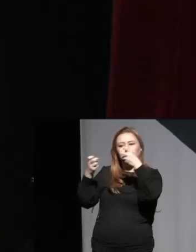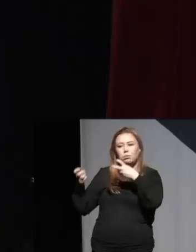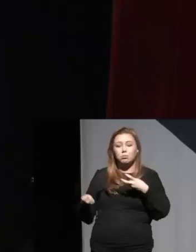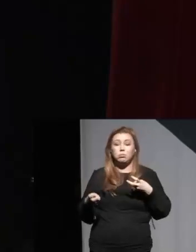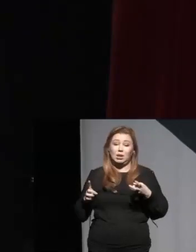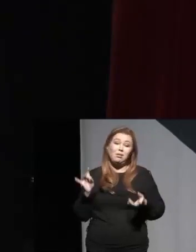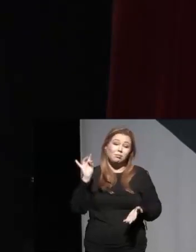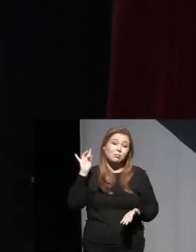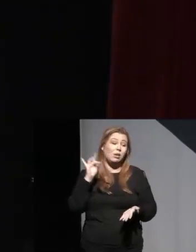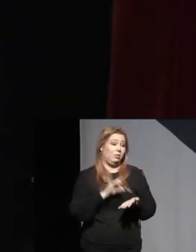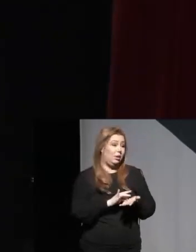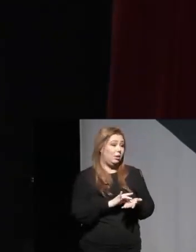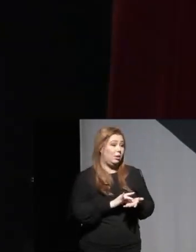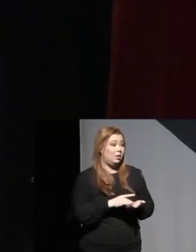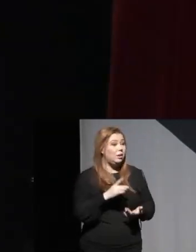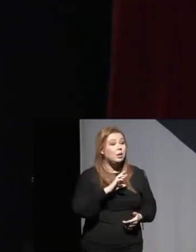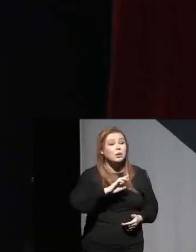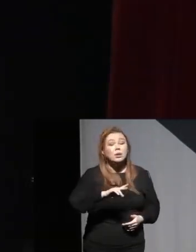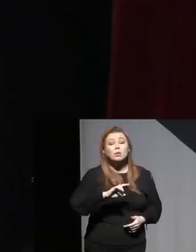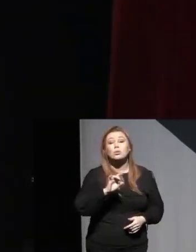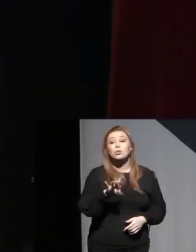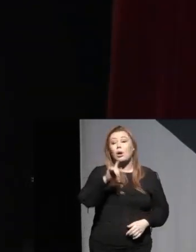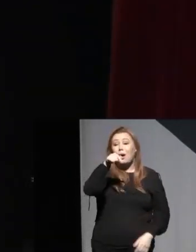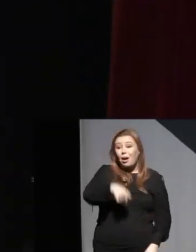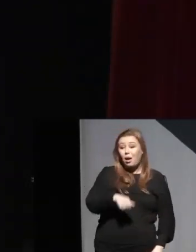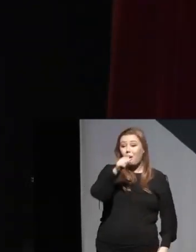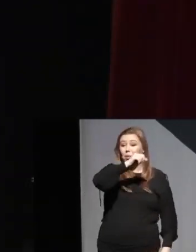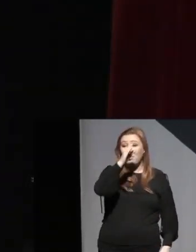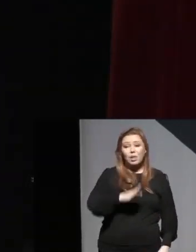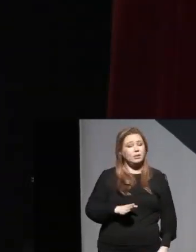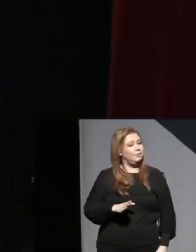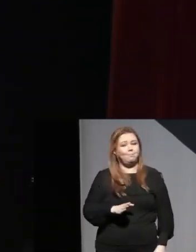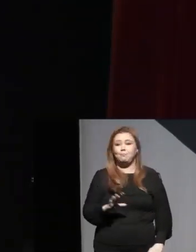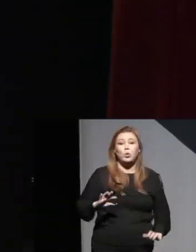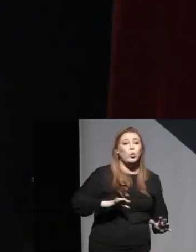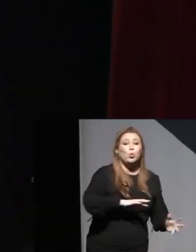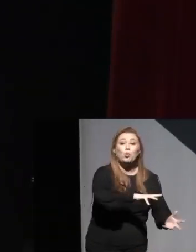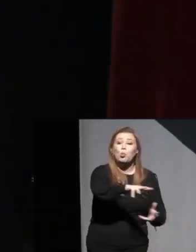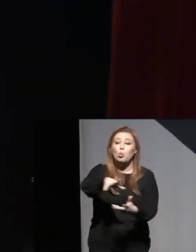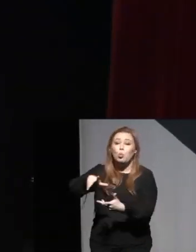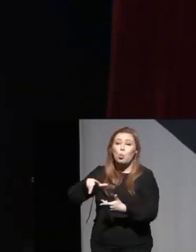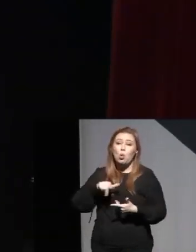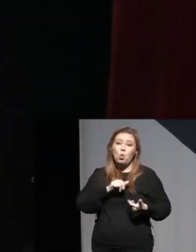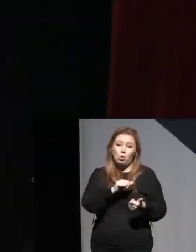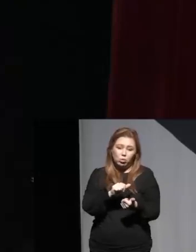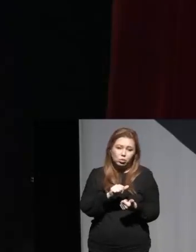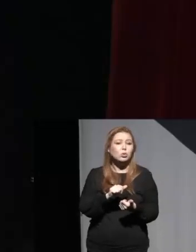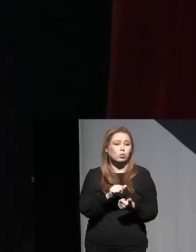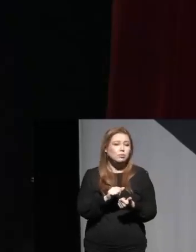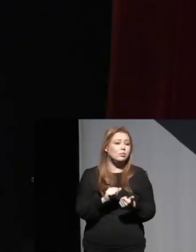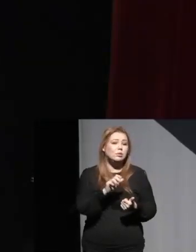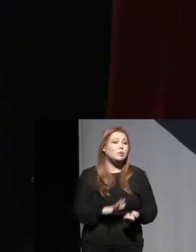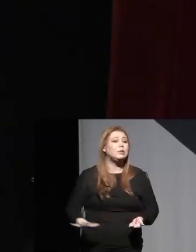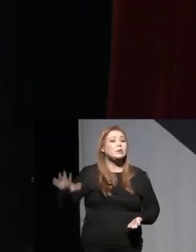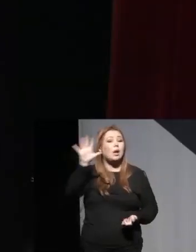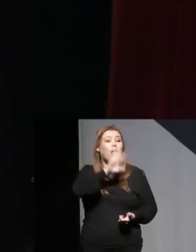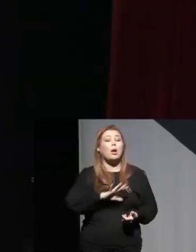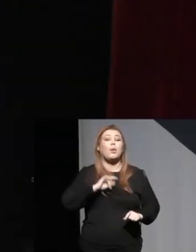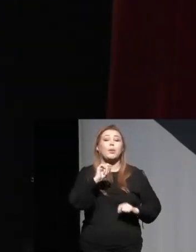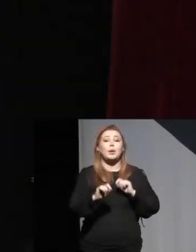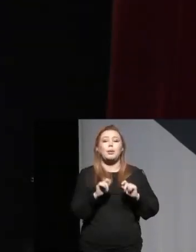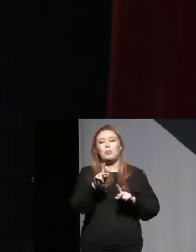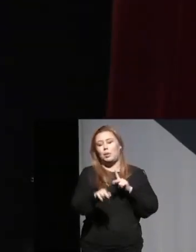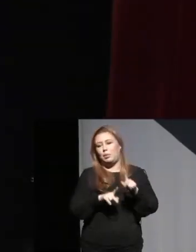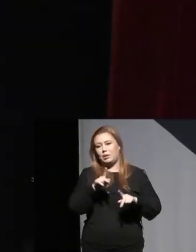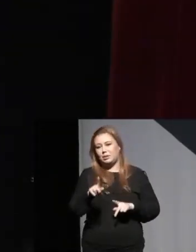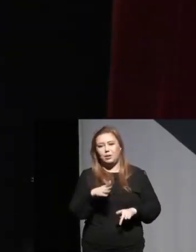e é um fato, não só no Brasil, mas também no mundo, que, de maneira geral, a população não